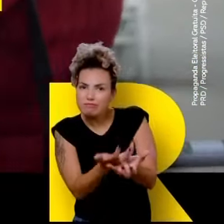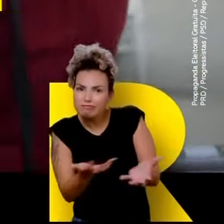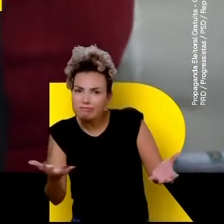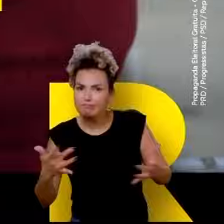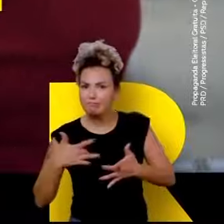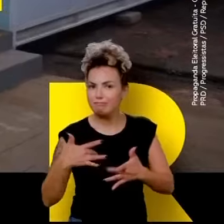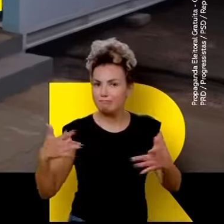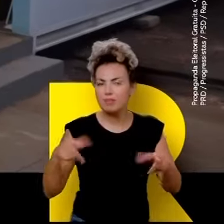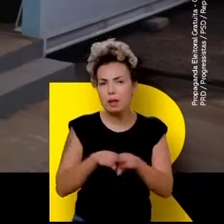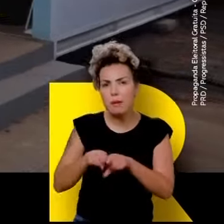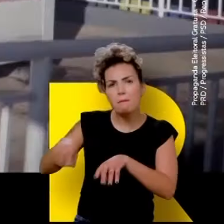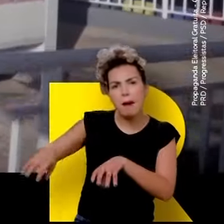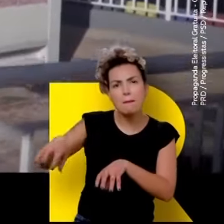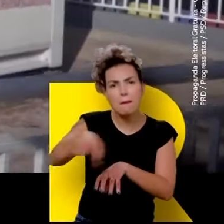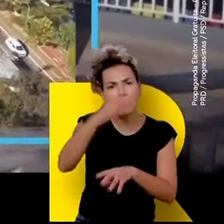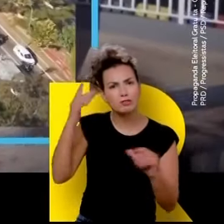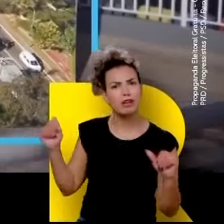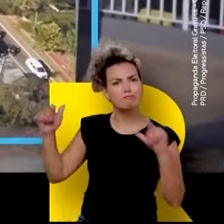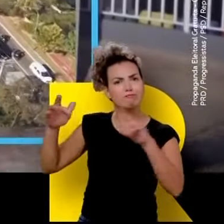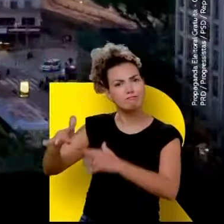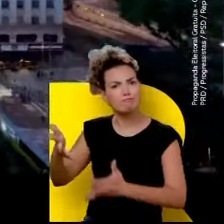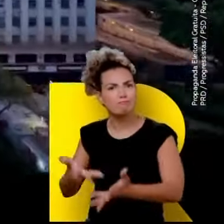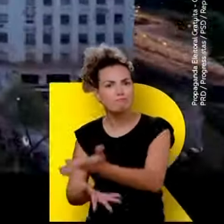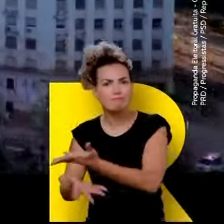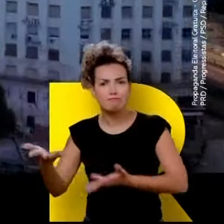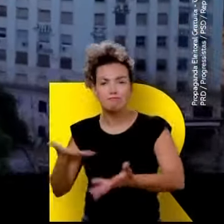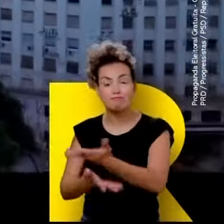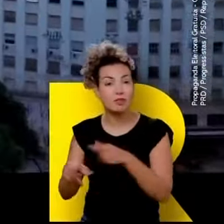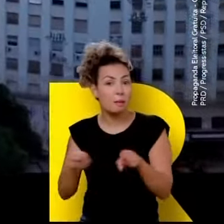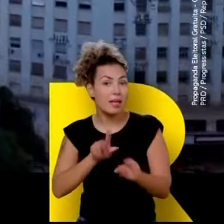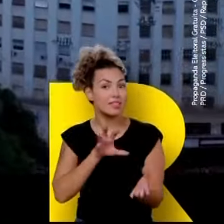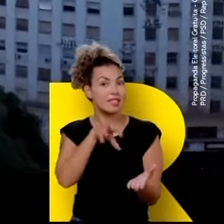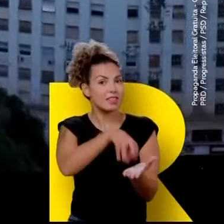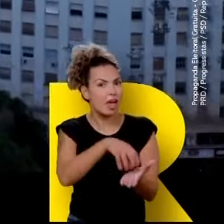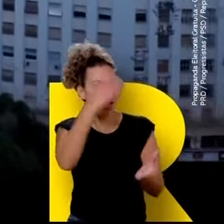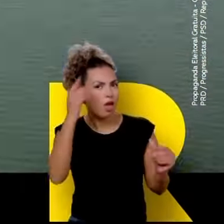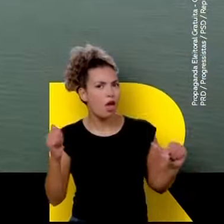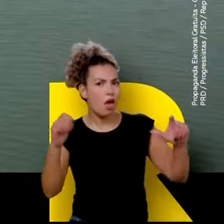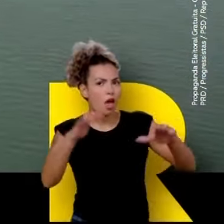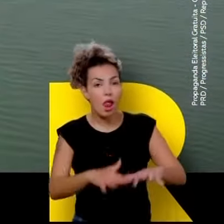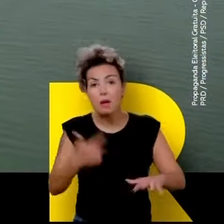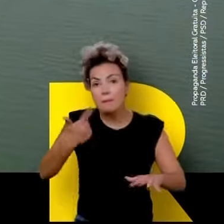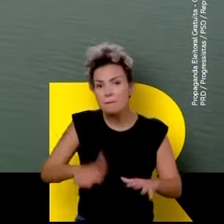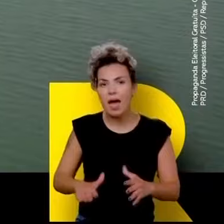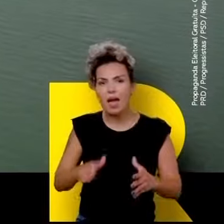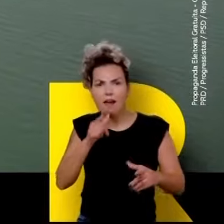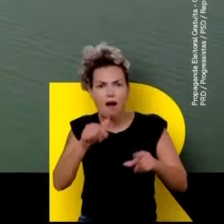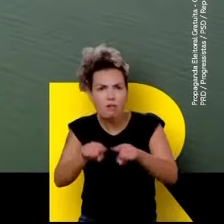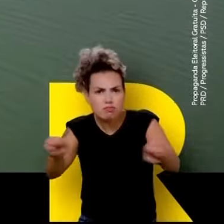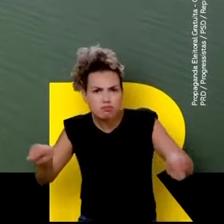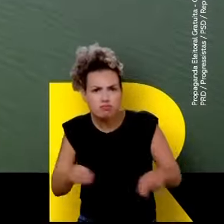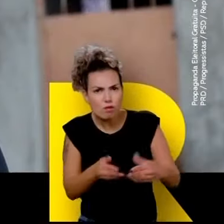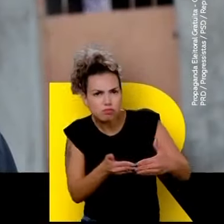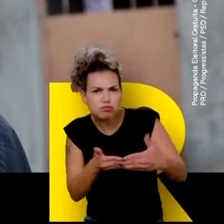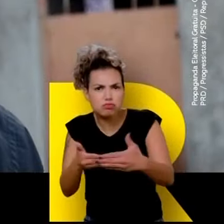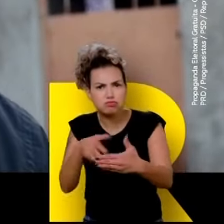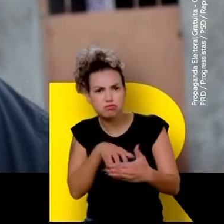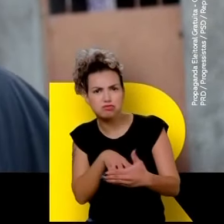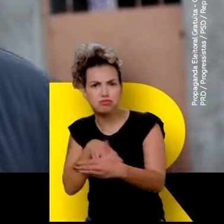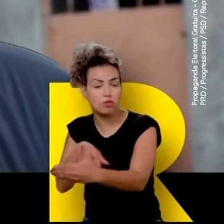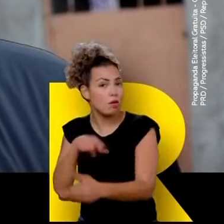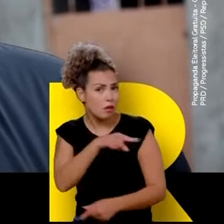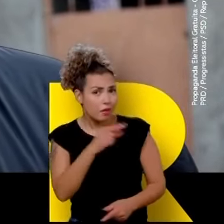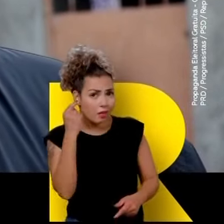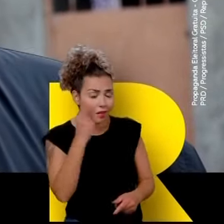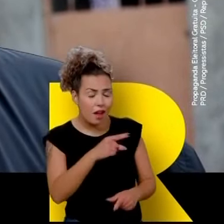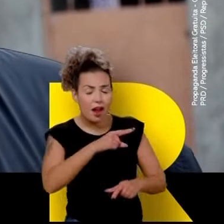armazéns solidários, mais vilas Reencontro, o VLT na região central, o aquático na Guarapiranga. O Ricardo